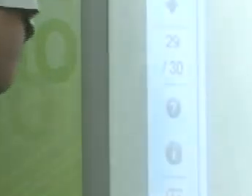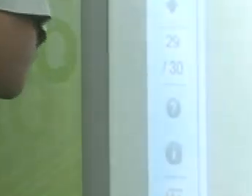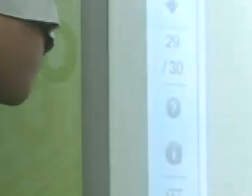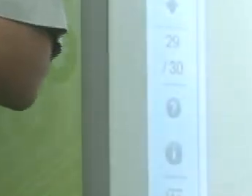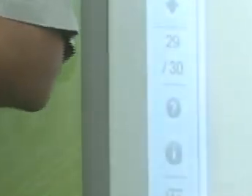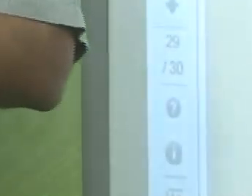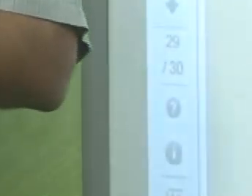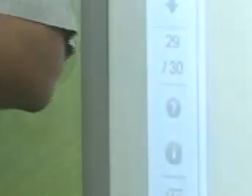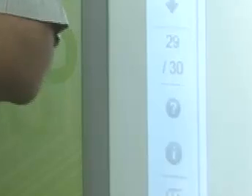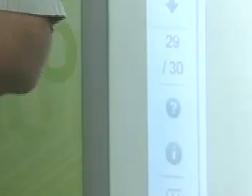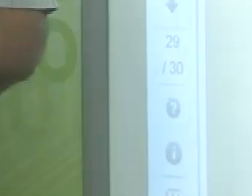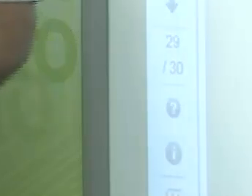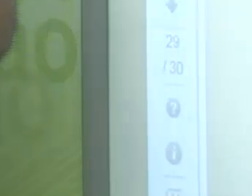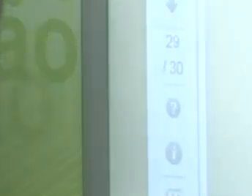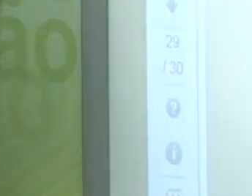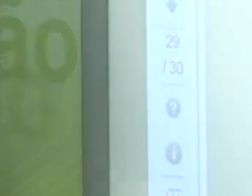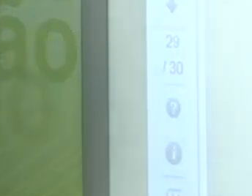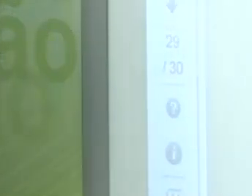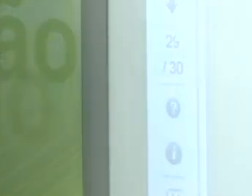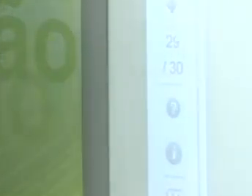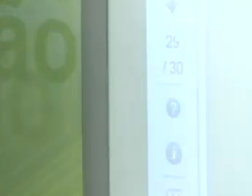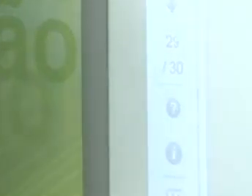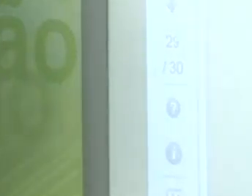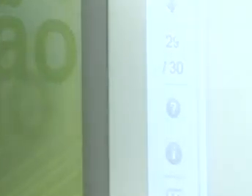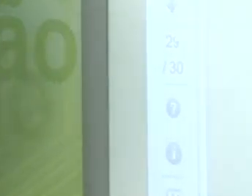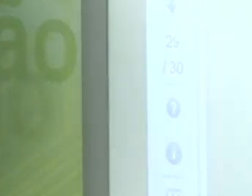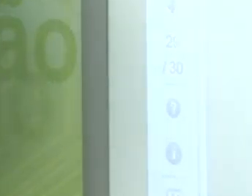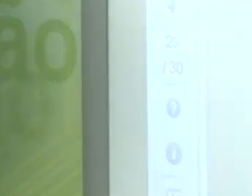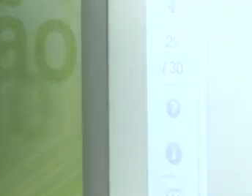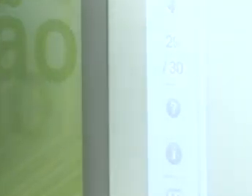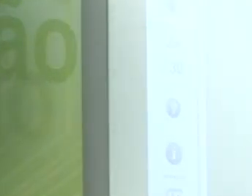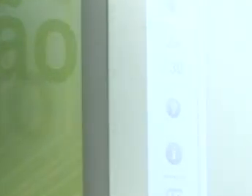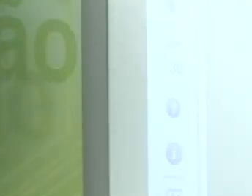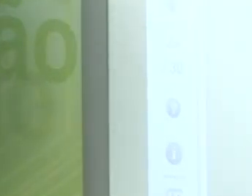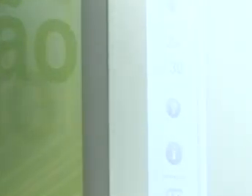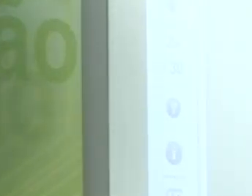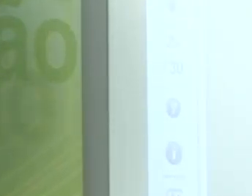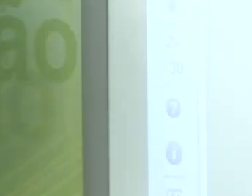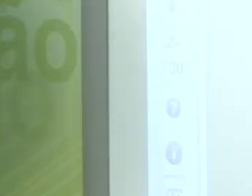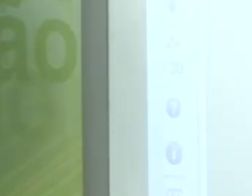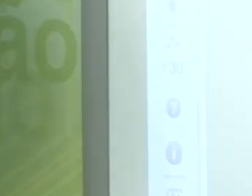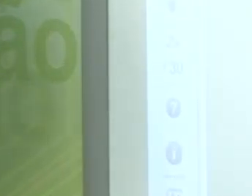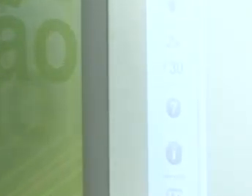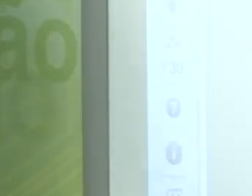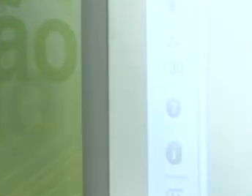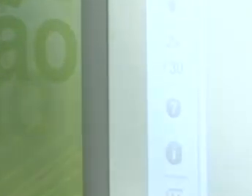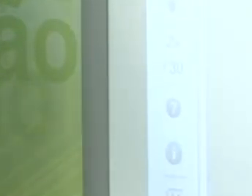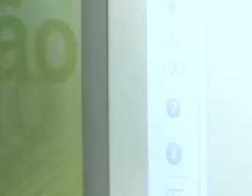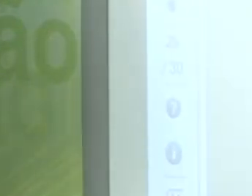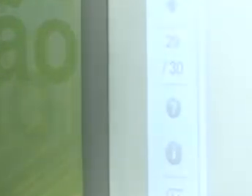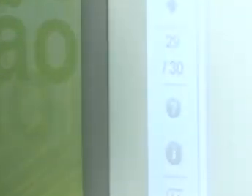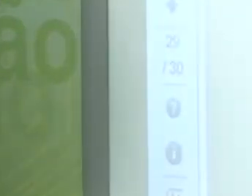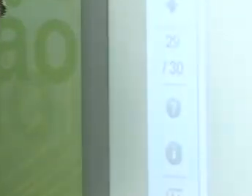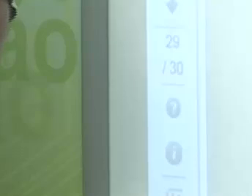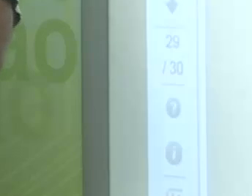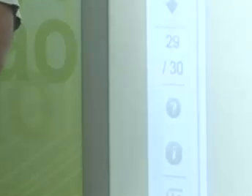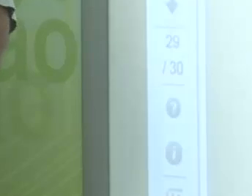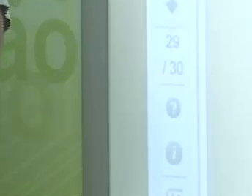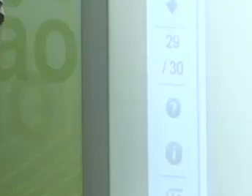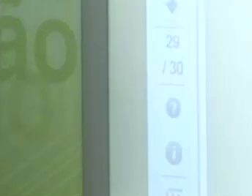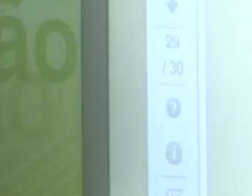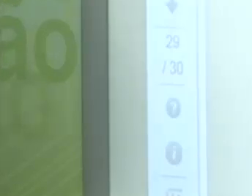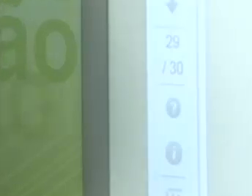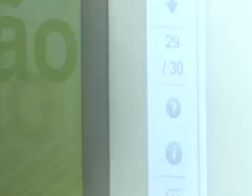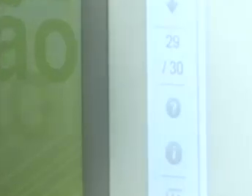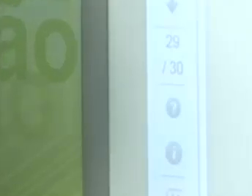Bem-vindo de volta, pessoal. Espero que tenham gostado da apresentação do professor Marcelo Reck aí. O cara aí realmente é um ótimo